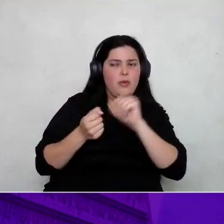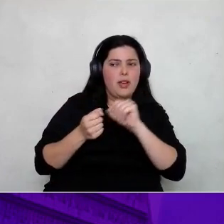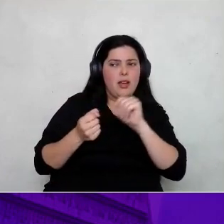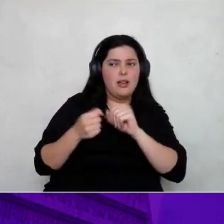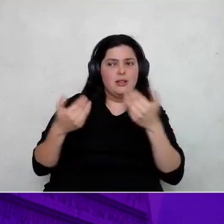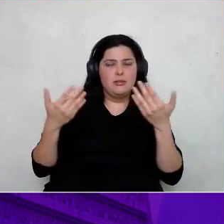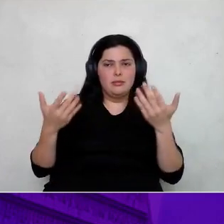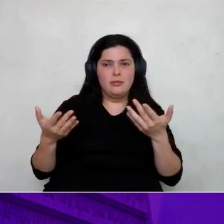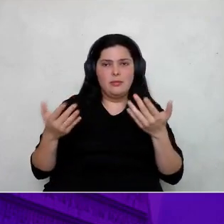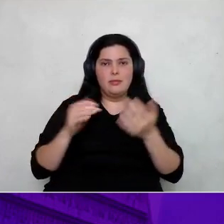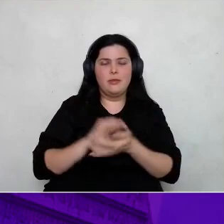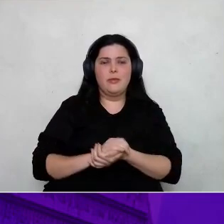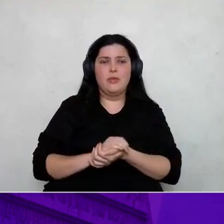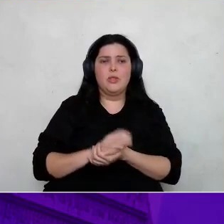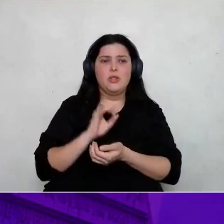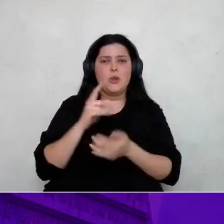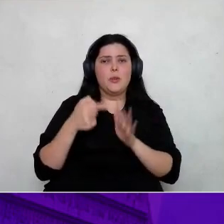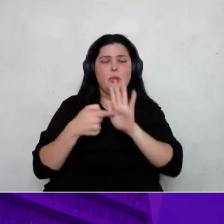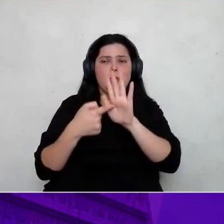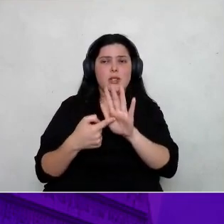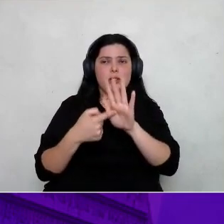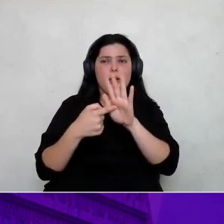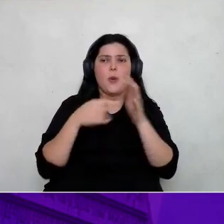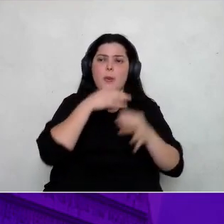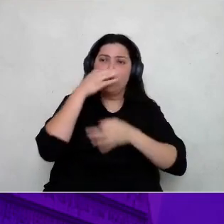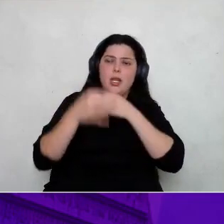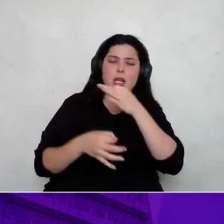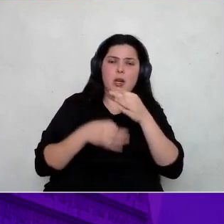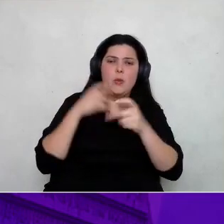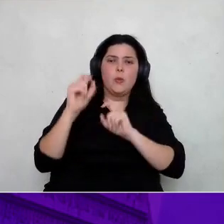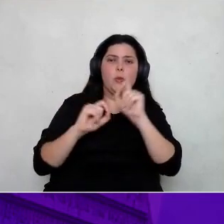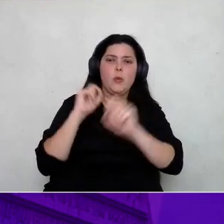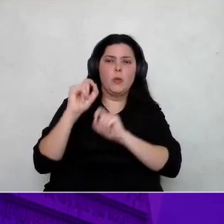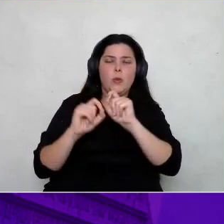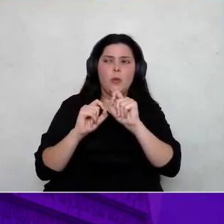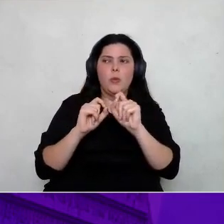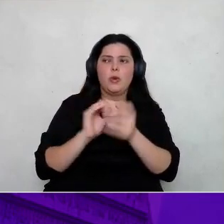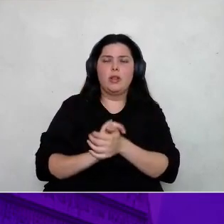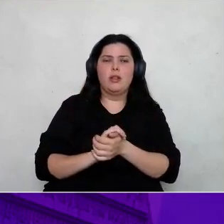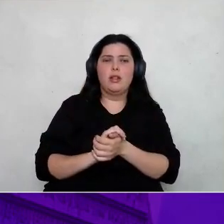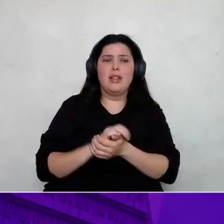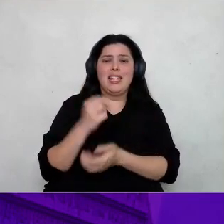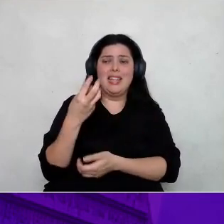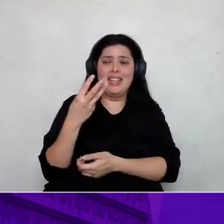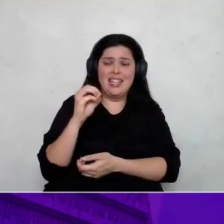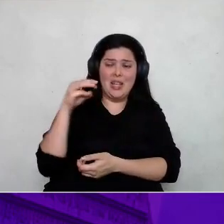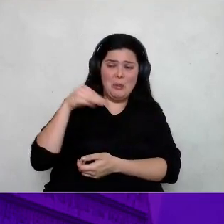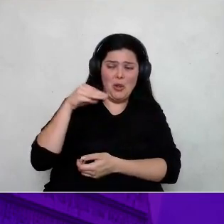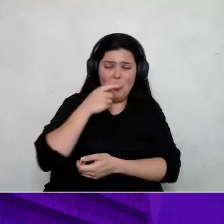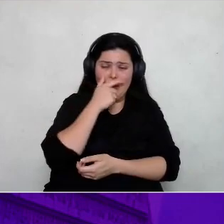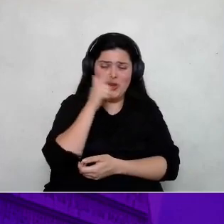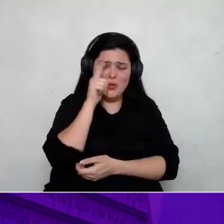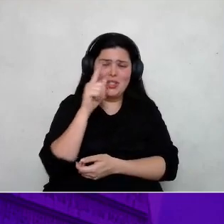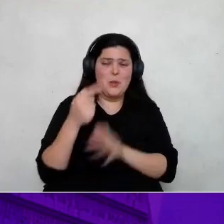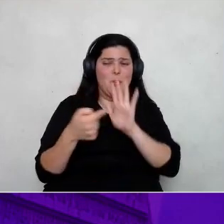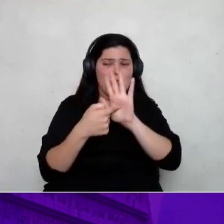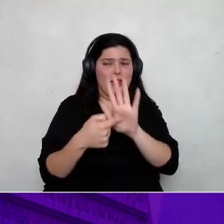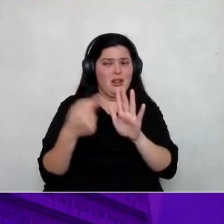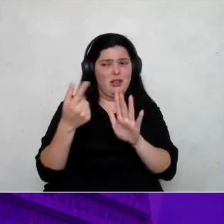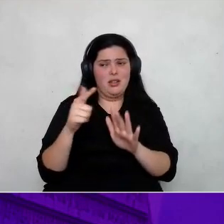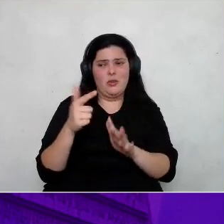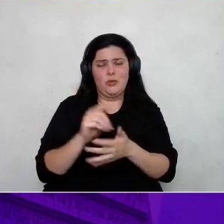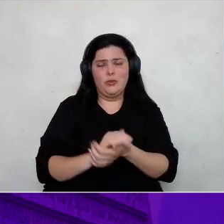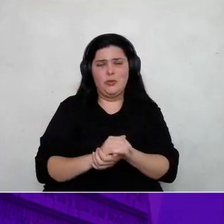Então, só para trazer uma visão de que não é em 30 minutos que eu vou conseguir mostrar para vocês como faz, mas pelo menos eu vou